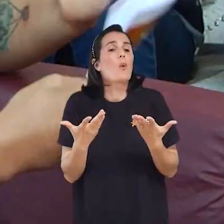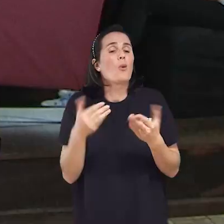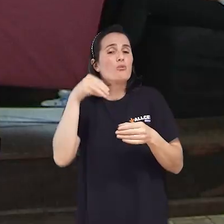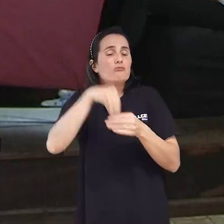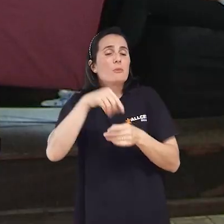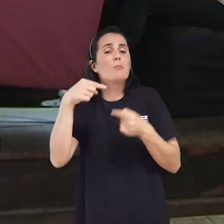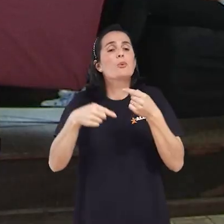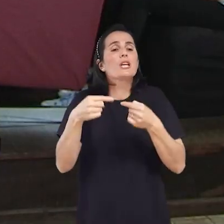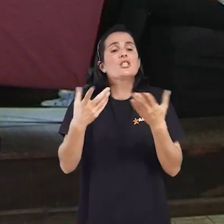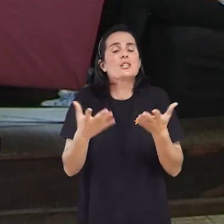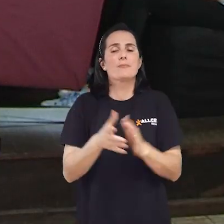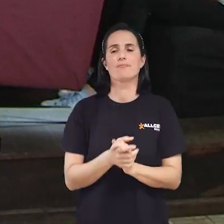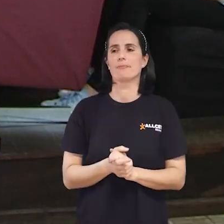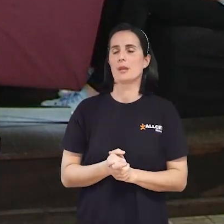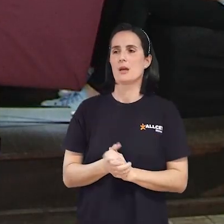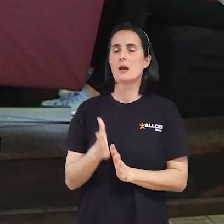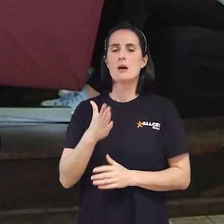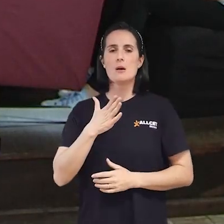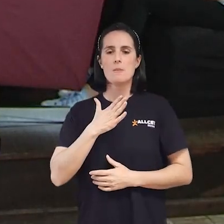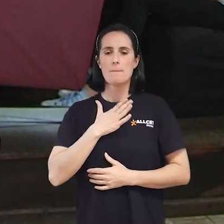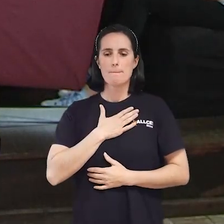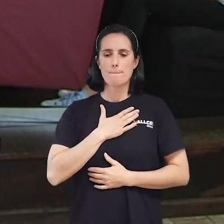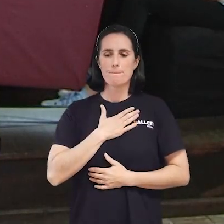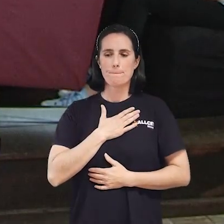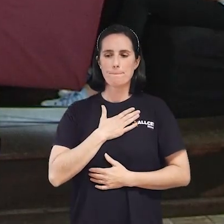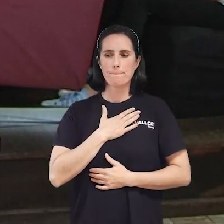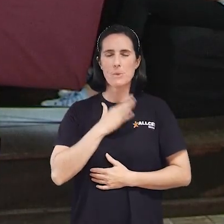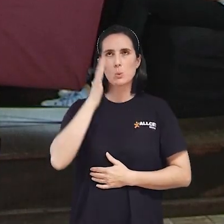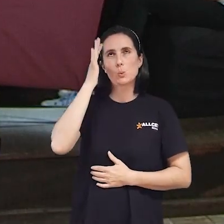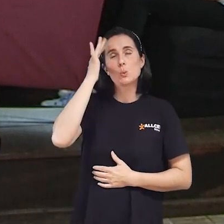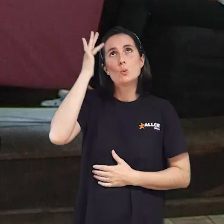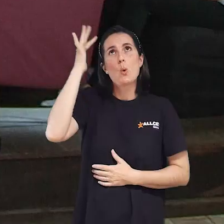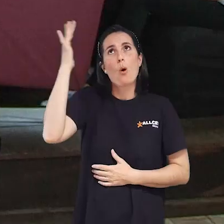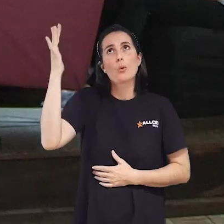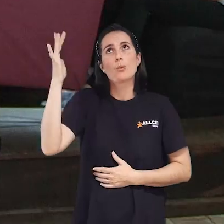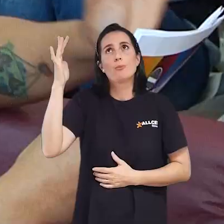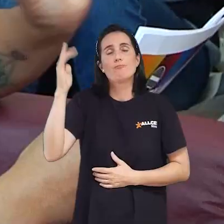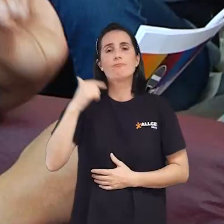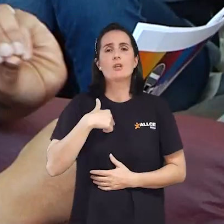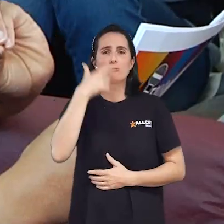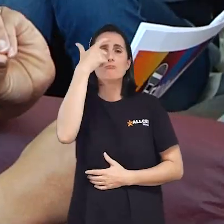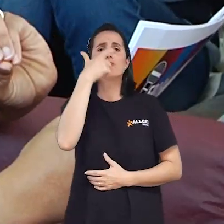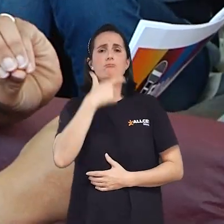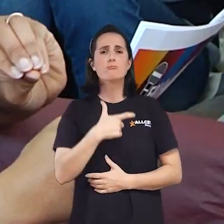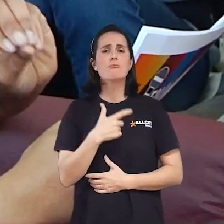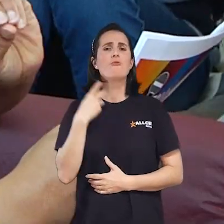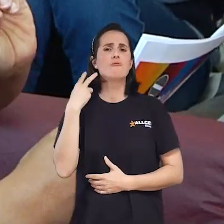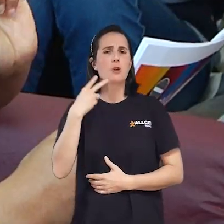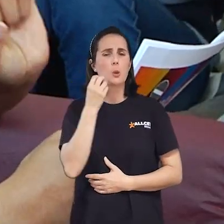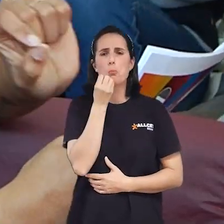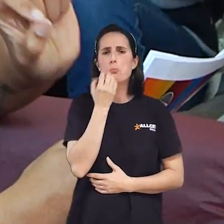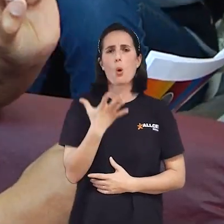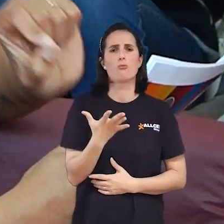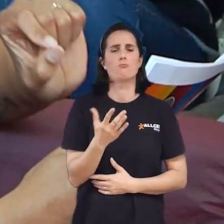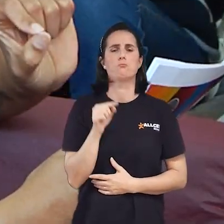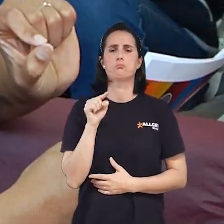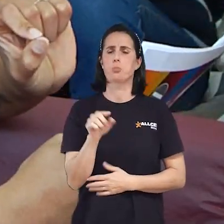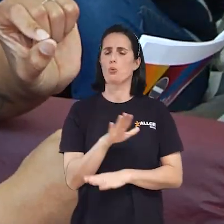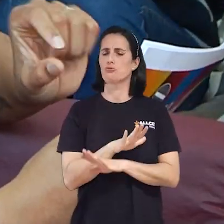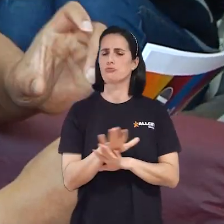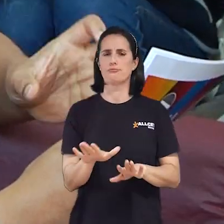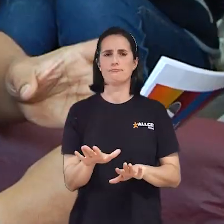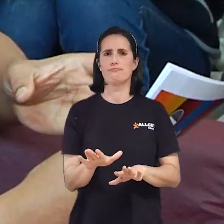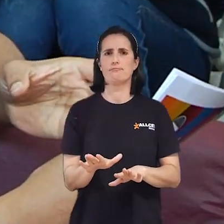perspectivas, novas qualidades para a comunidade da qual eles estão inseridos. Vereador, vamos chegar à